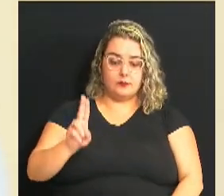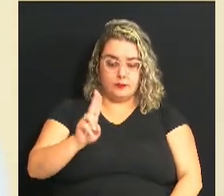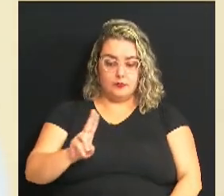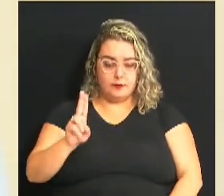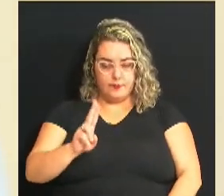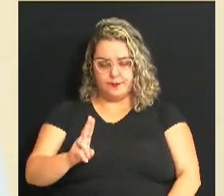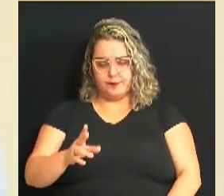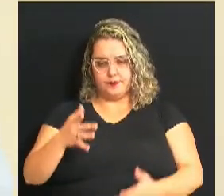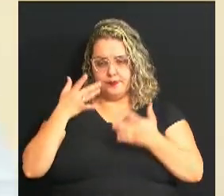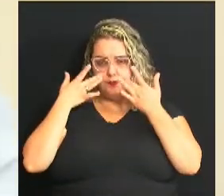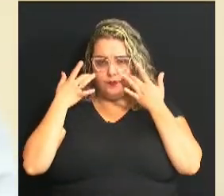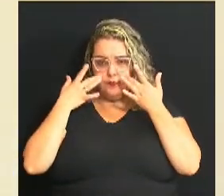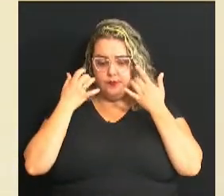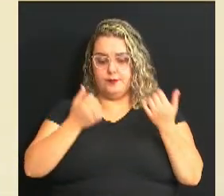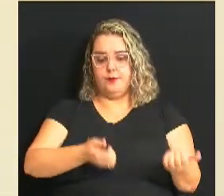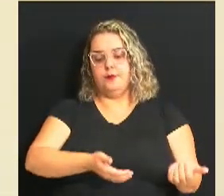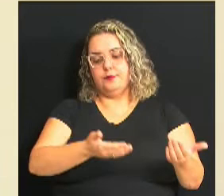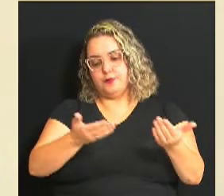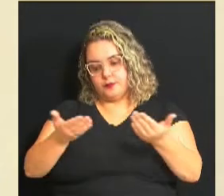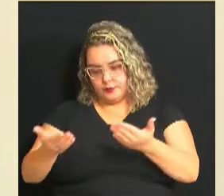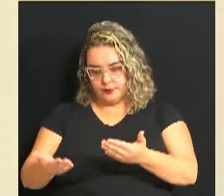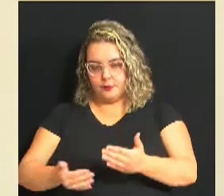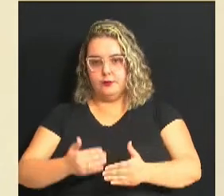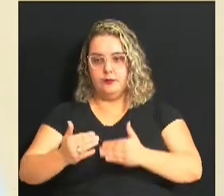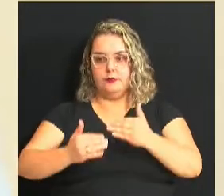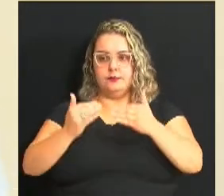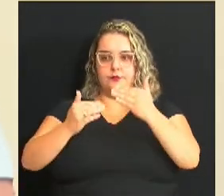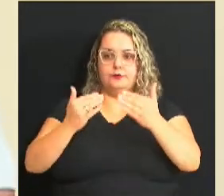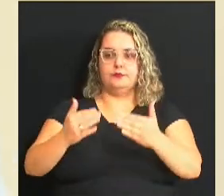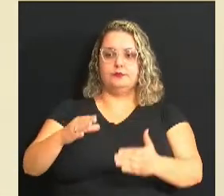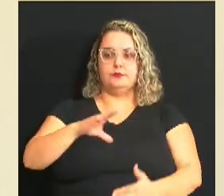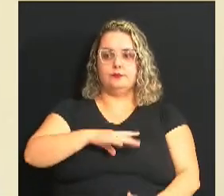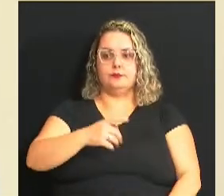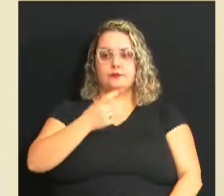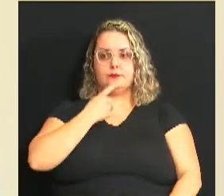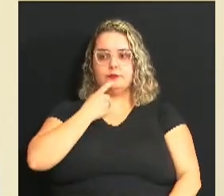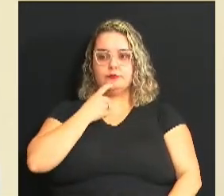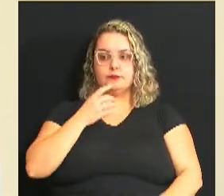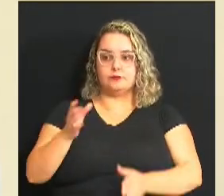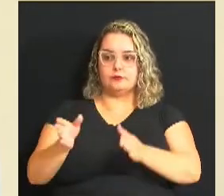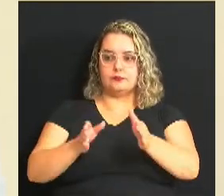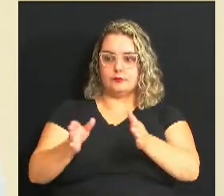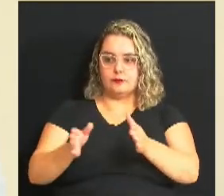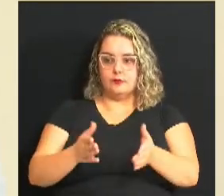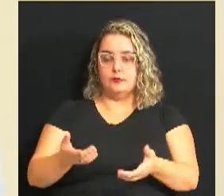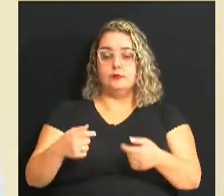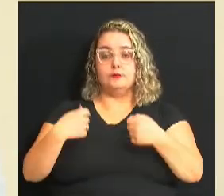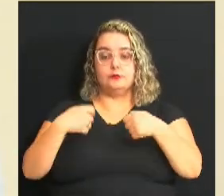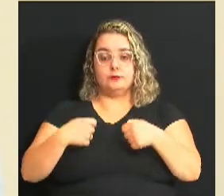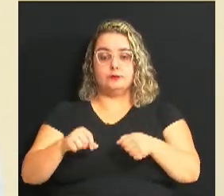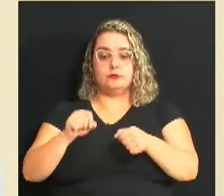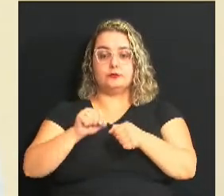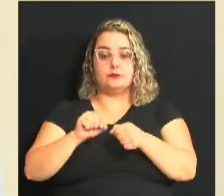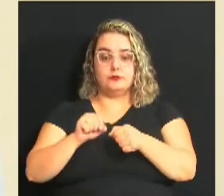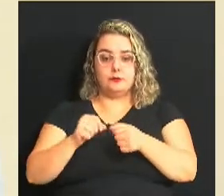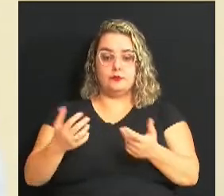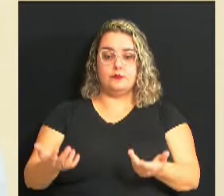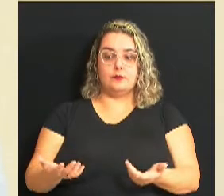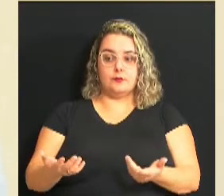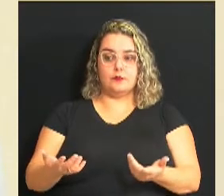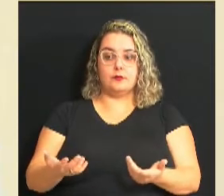para apresentação dessa produção que acontece na cidade. Então, é um período em que a gente tem que fazer ali um